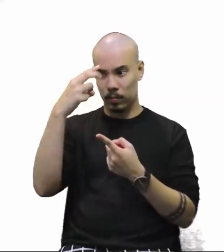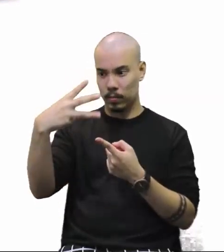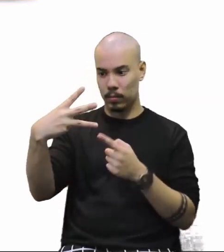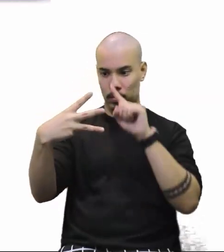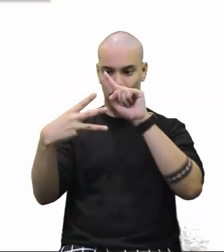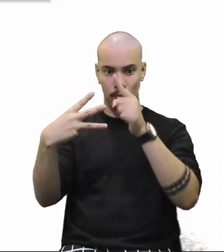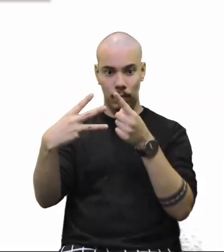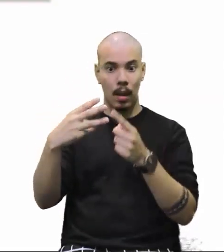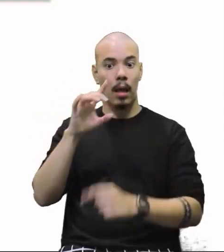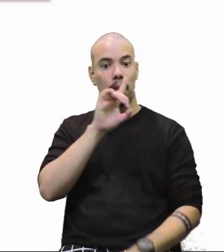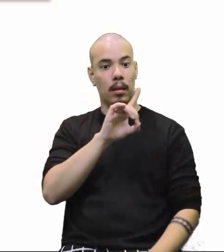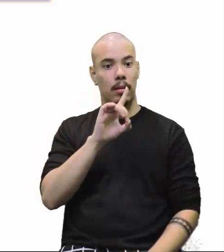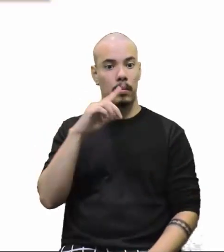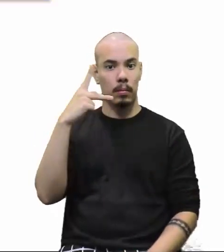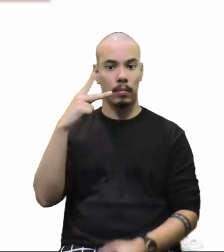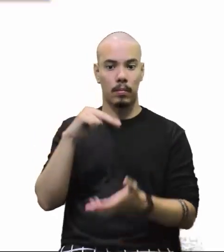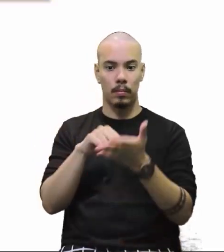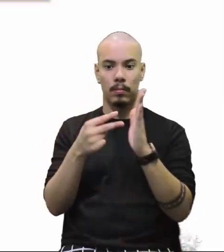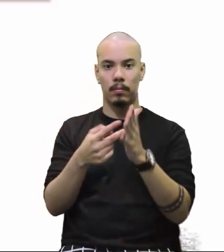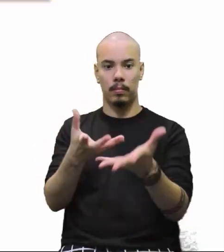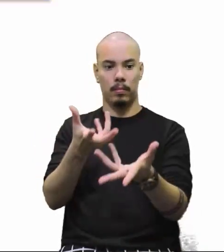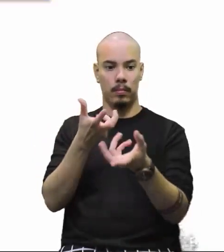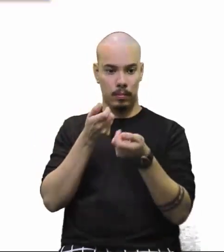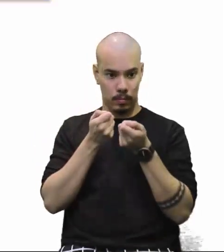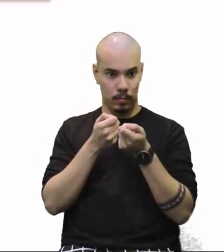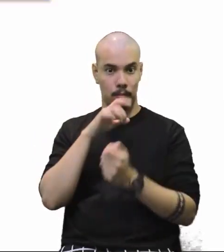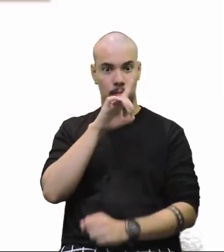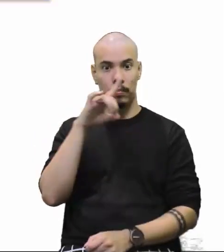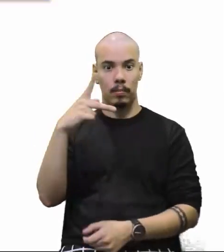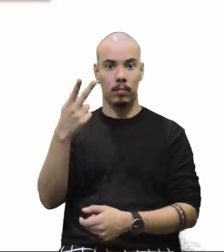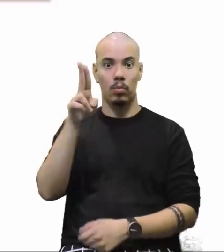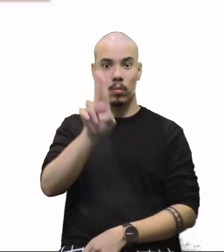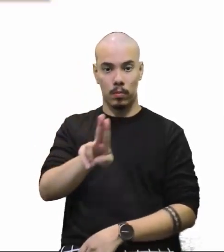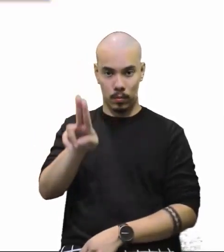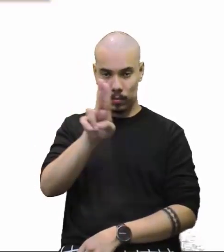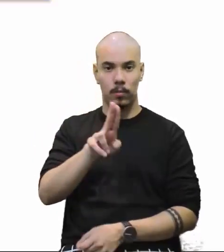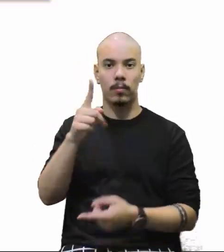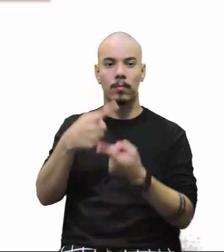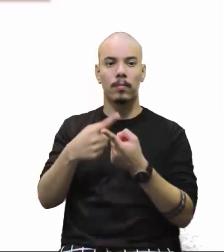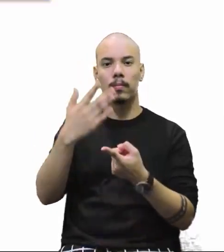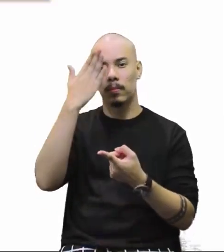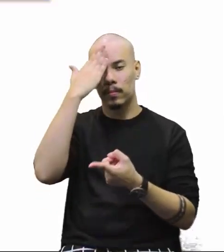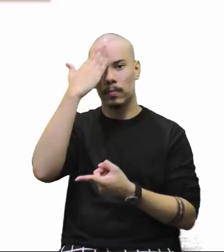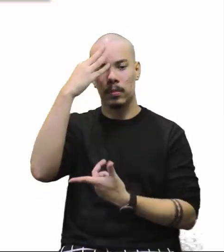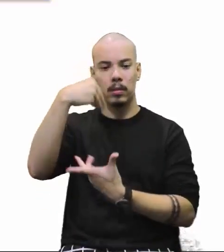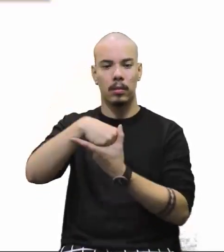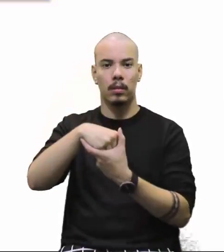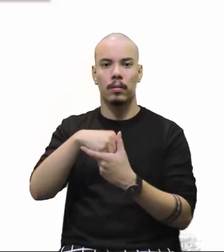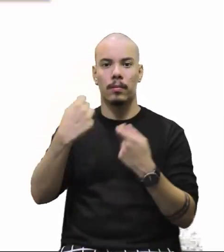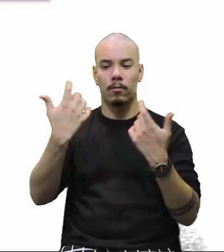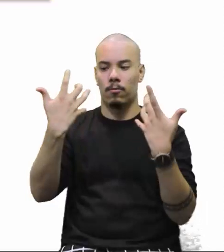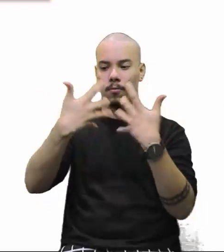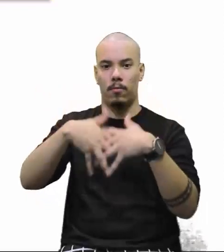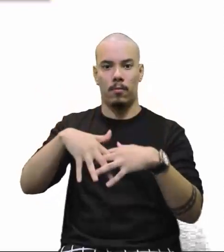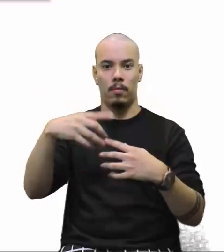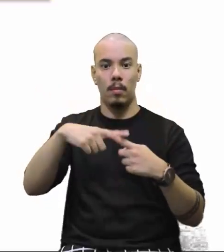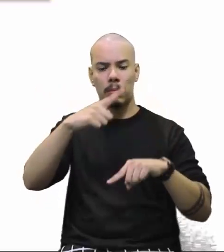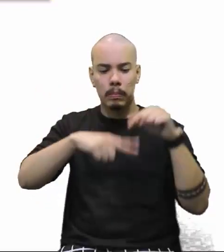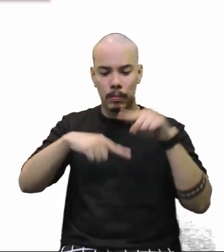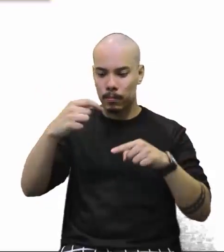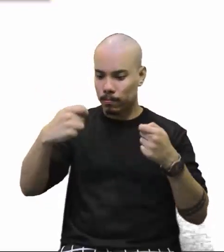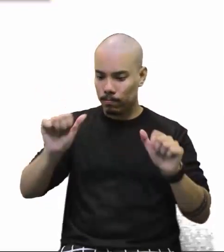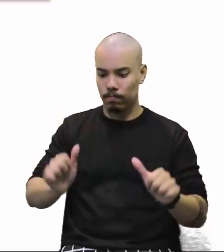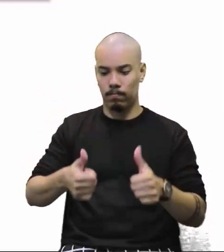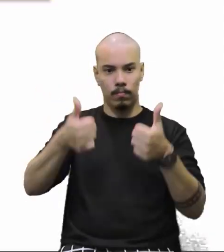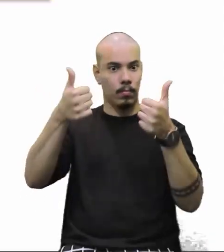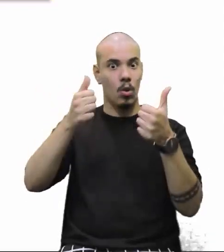Essa DDP total é que recebe, como lá dentro... Você precisa fazer funcionar, você tem que fazer o equipamento funcionar